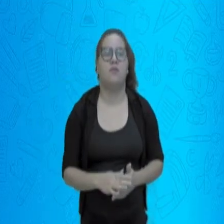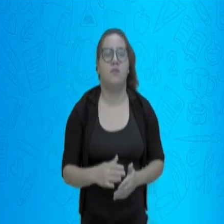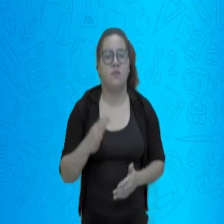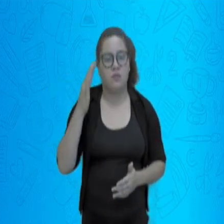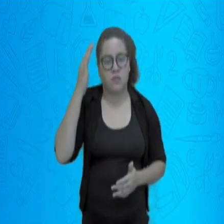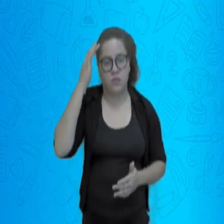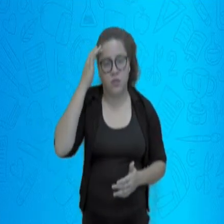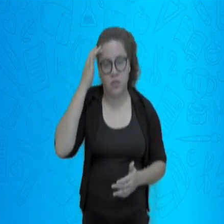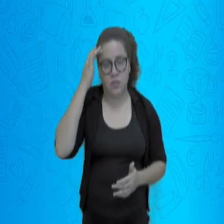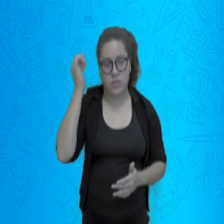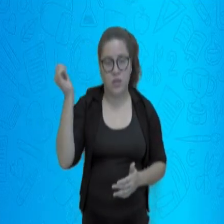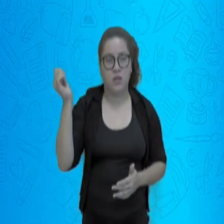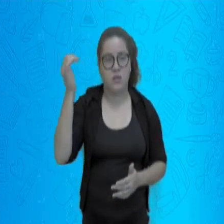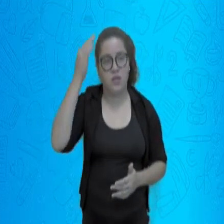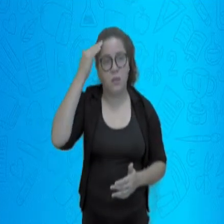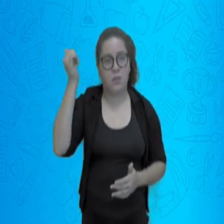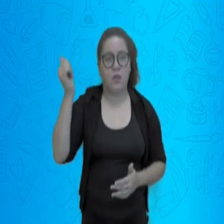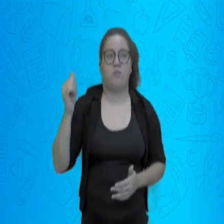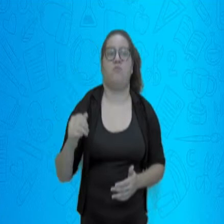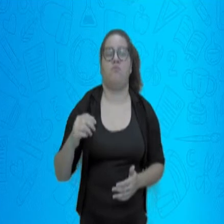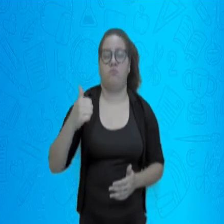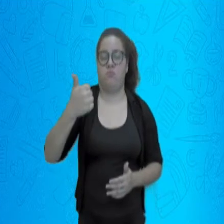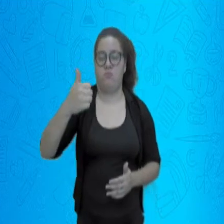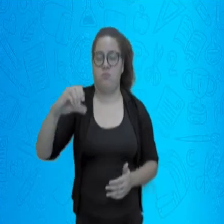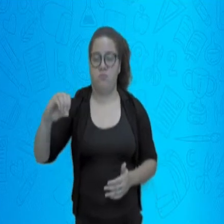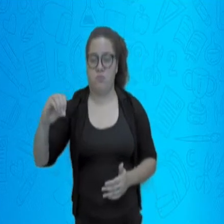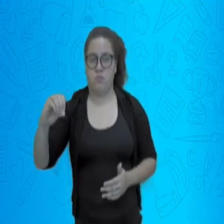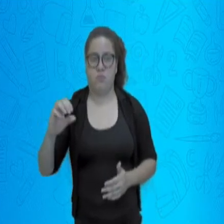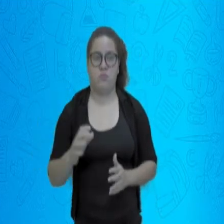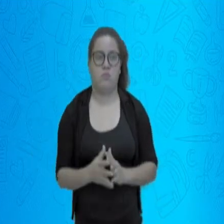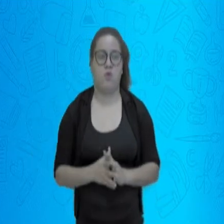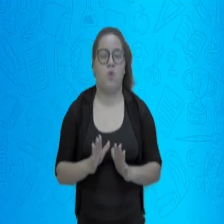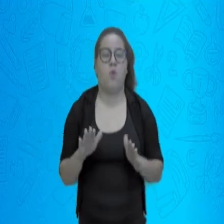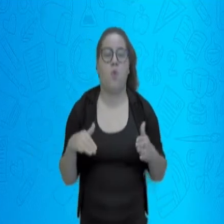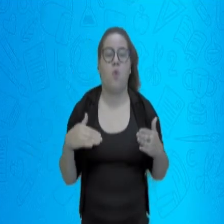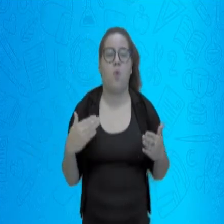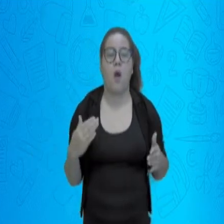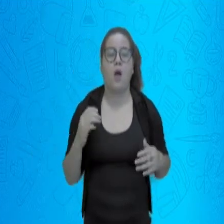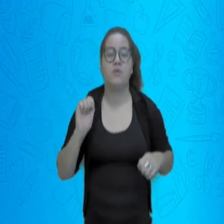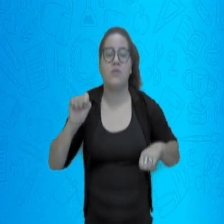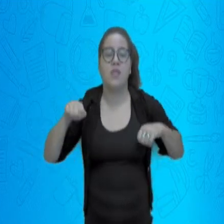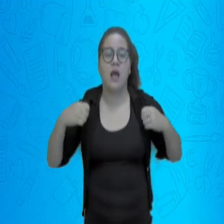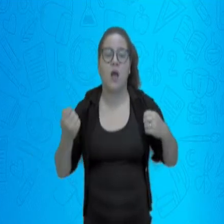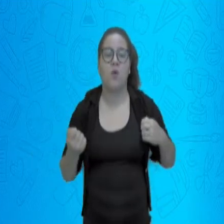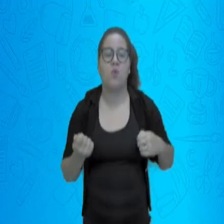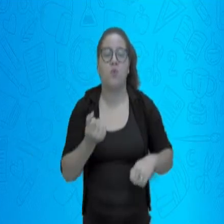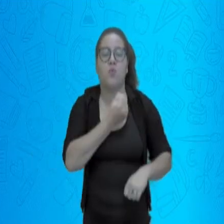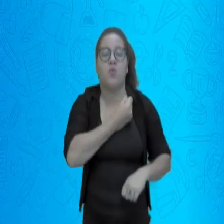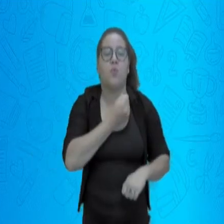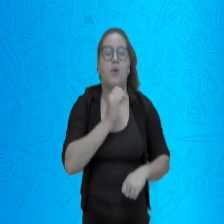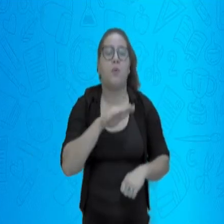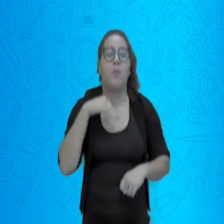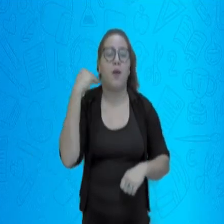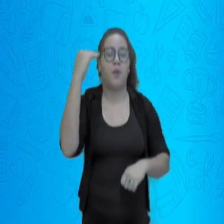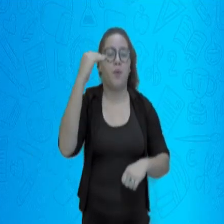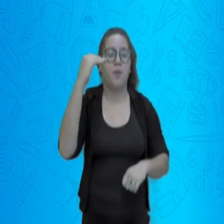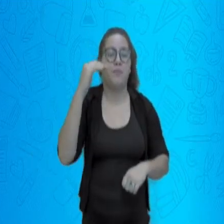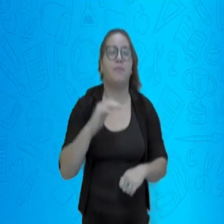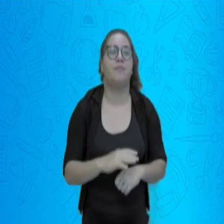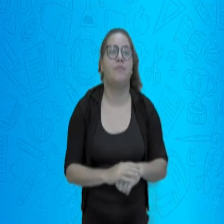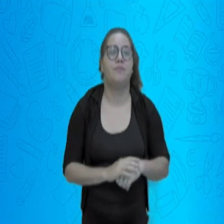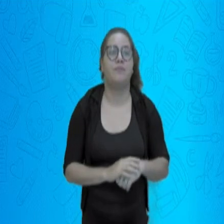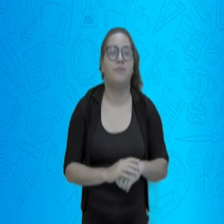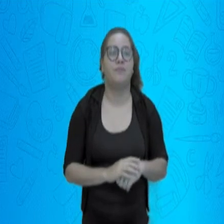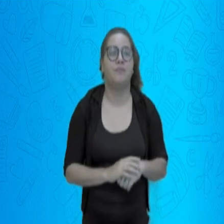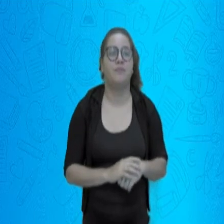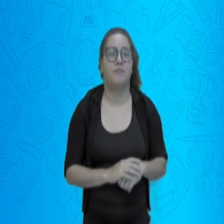É 10. Agora, qual que é o sinal aqui? Qual que é maior? É 50 ou é o 40? É o 50. E